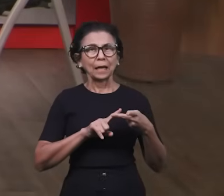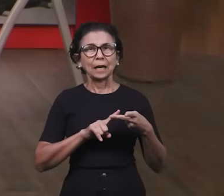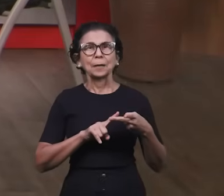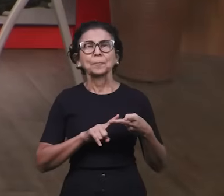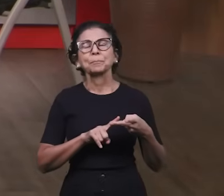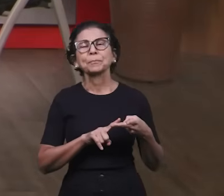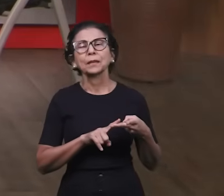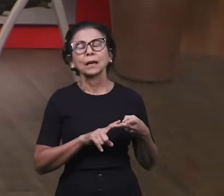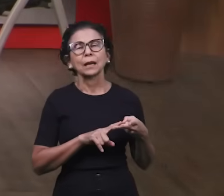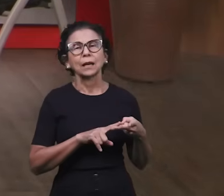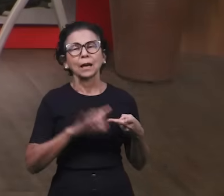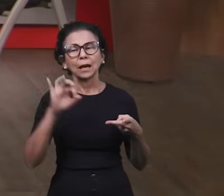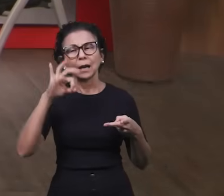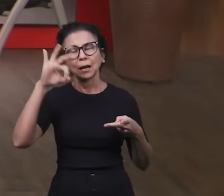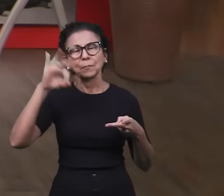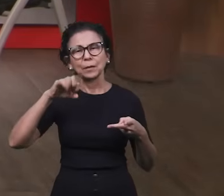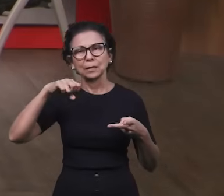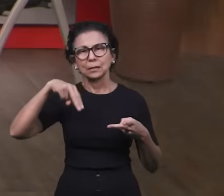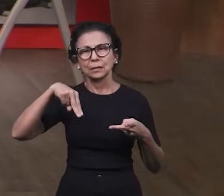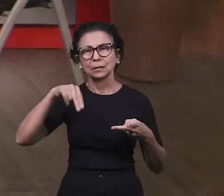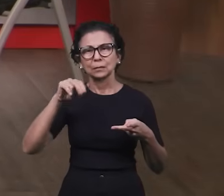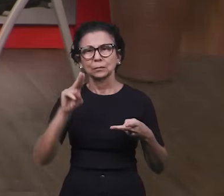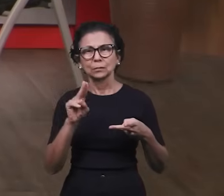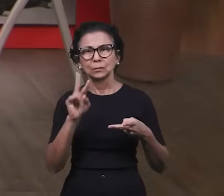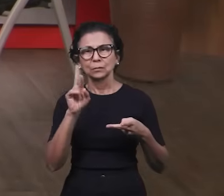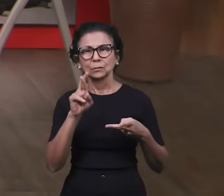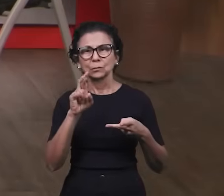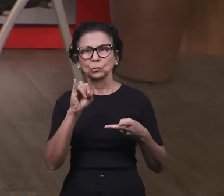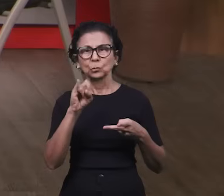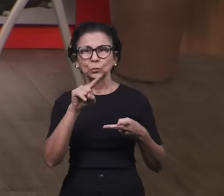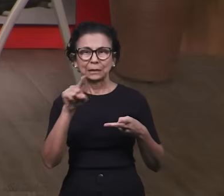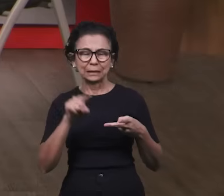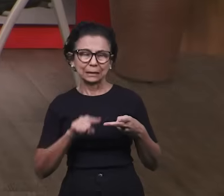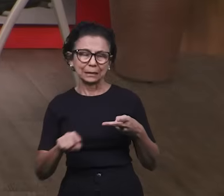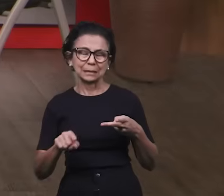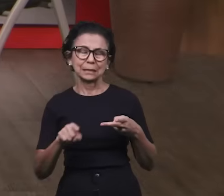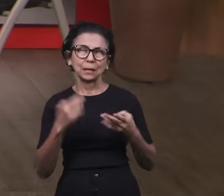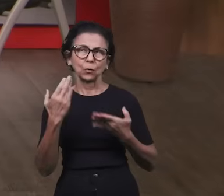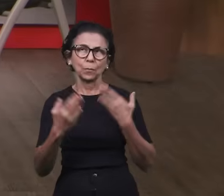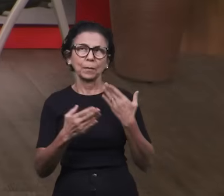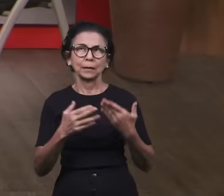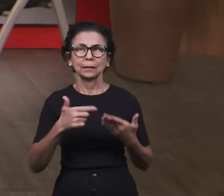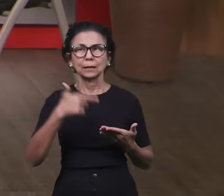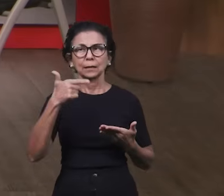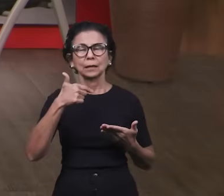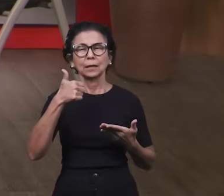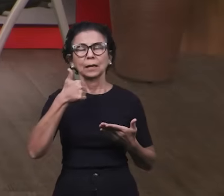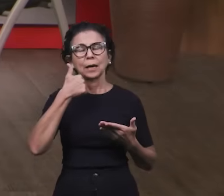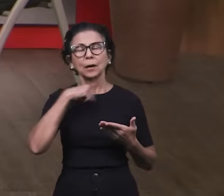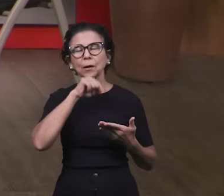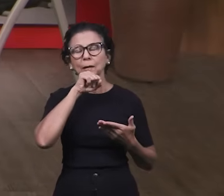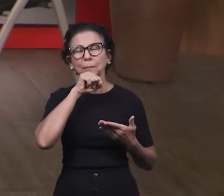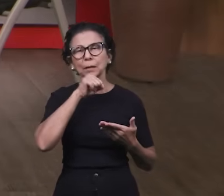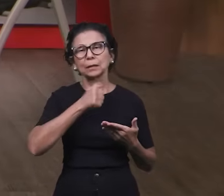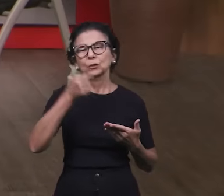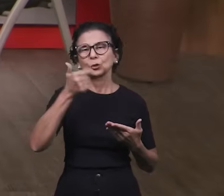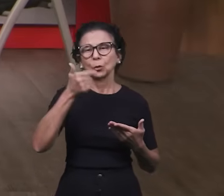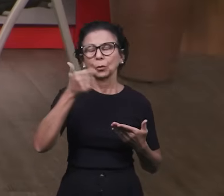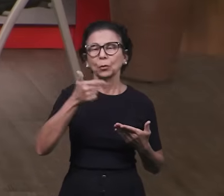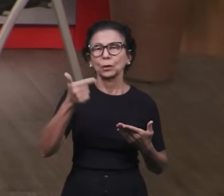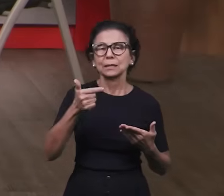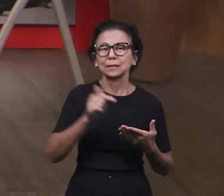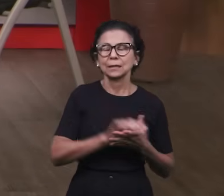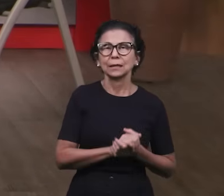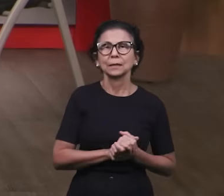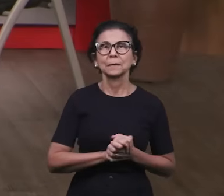está chegando quase nos seus 14. Depois, aí já é a nutriz, no caso, né? Nutriz. Sim, pode